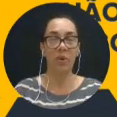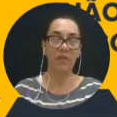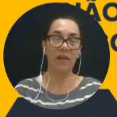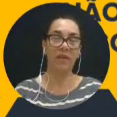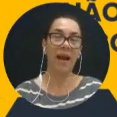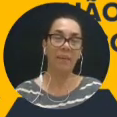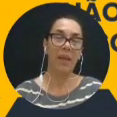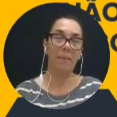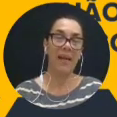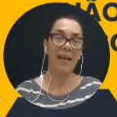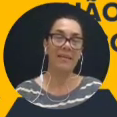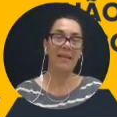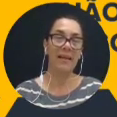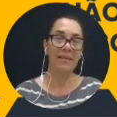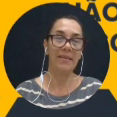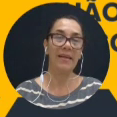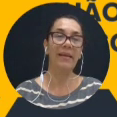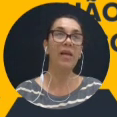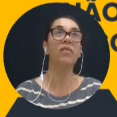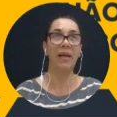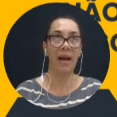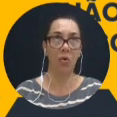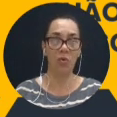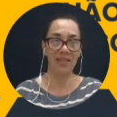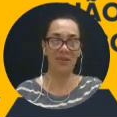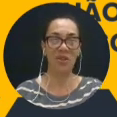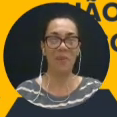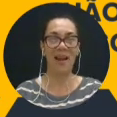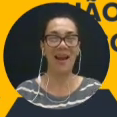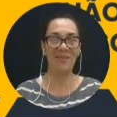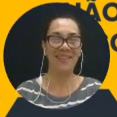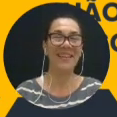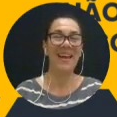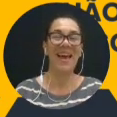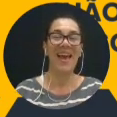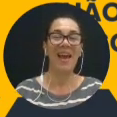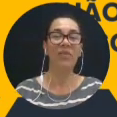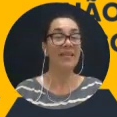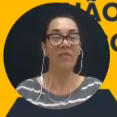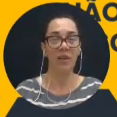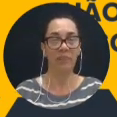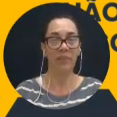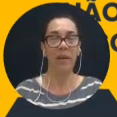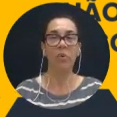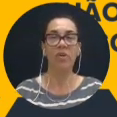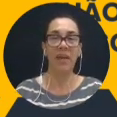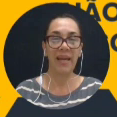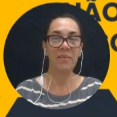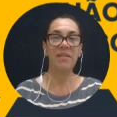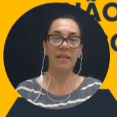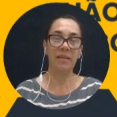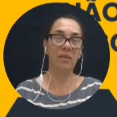Como se pode verificar, para essas crianças, identificar o conceito de palavra é um desafio,